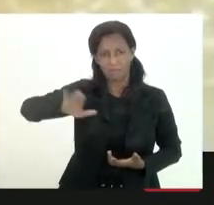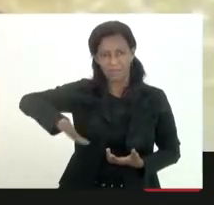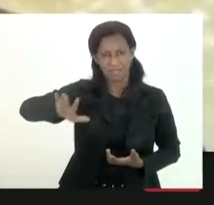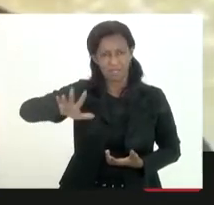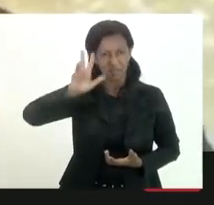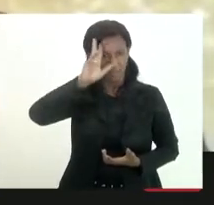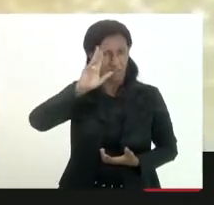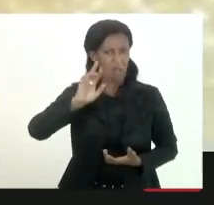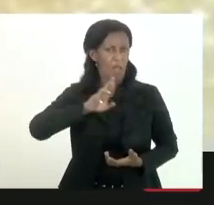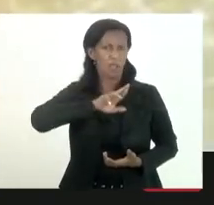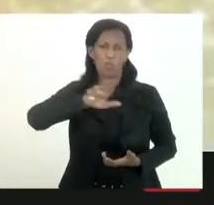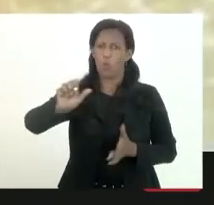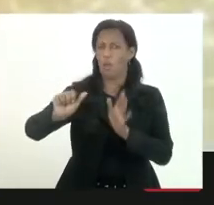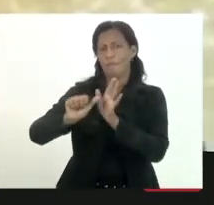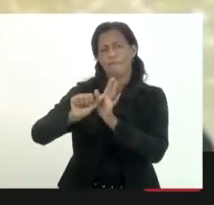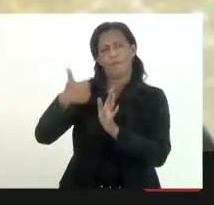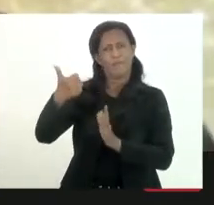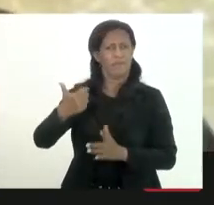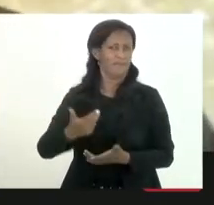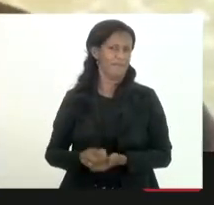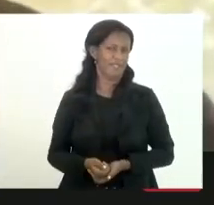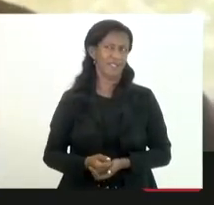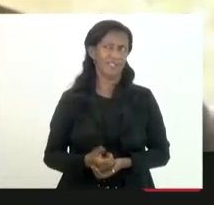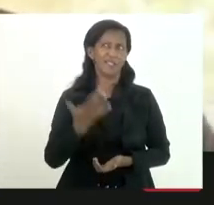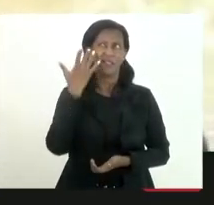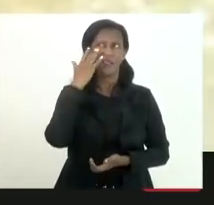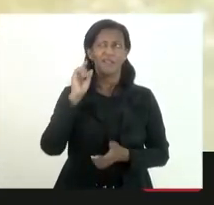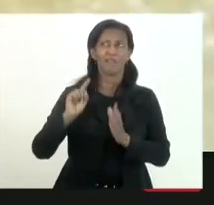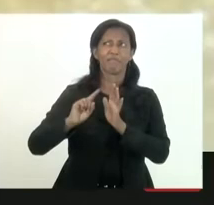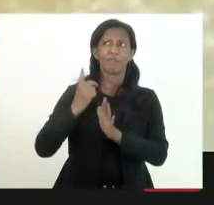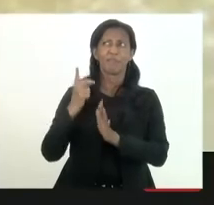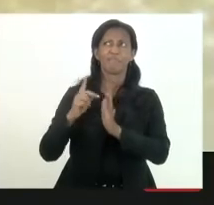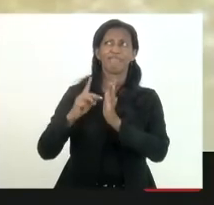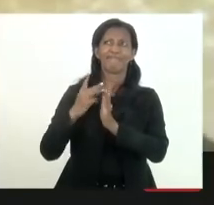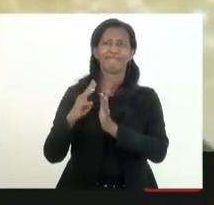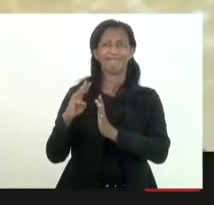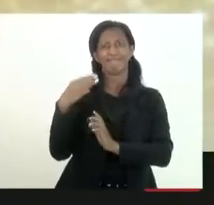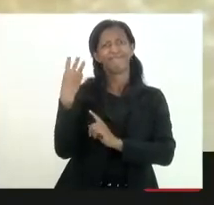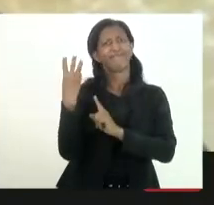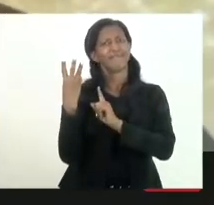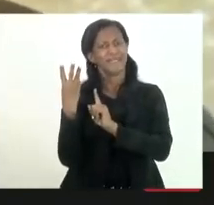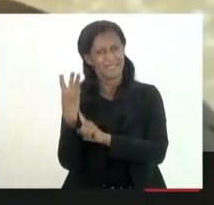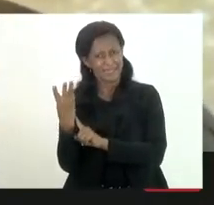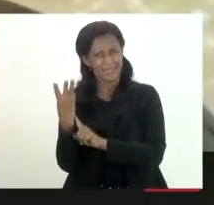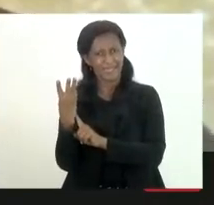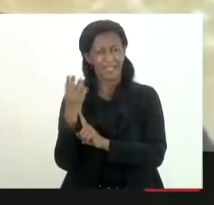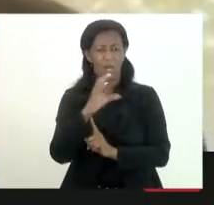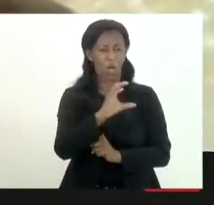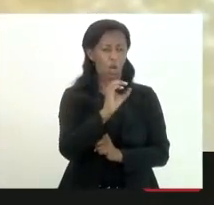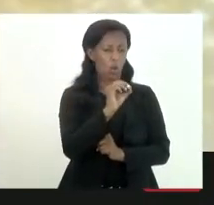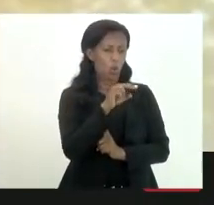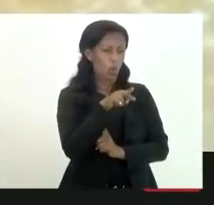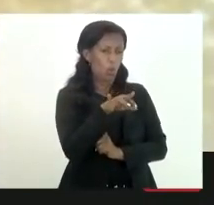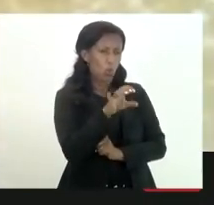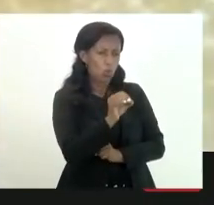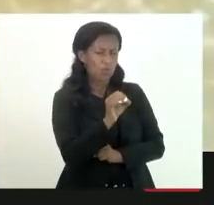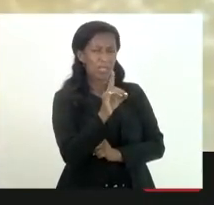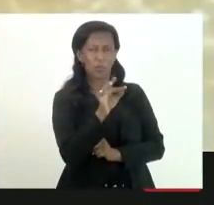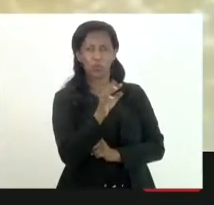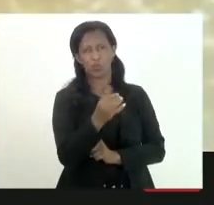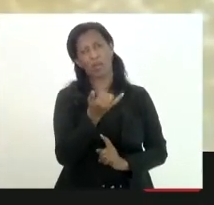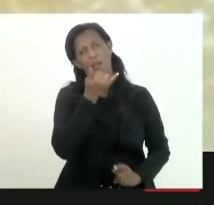não foi a primeira vez. Essa deve ter sido a terceira vez que isso acontece. Os conselhos tutelares, vocês me desculpem,